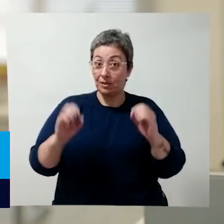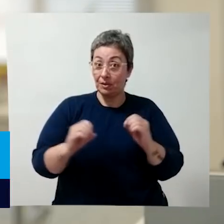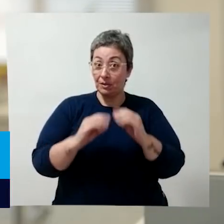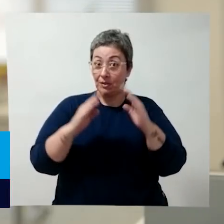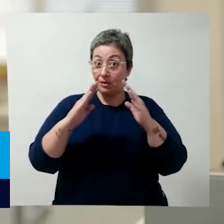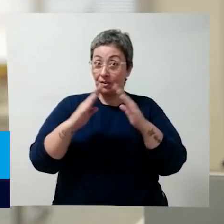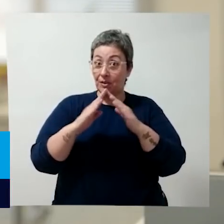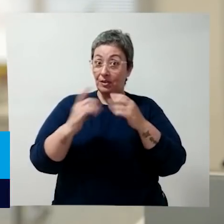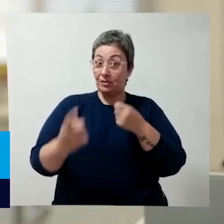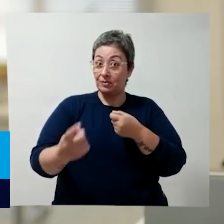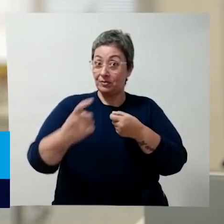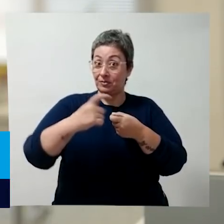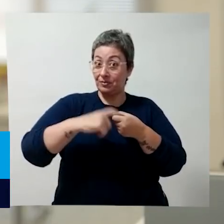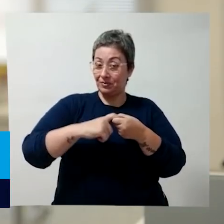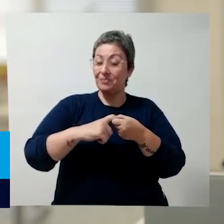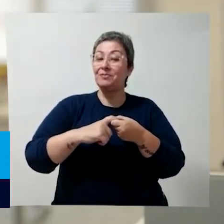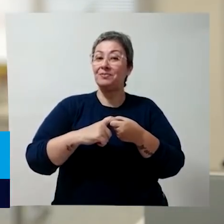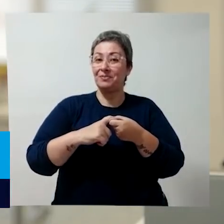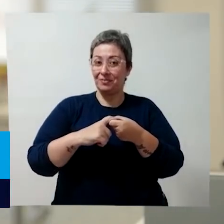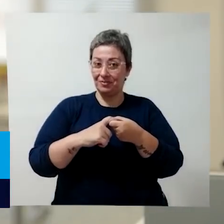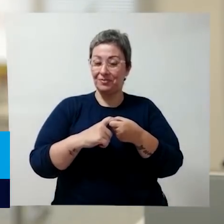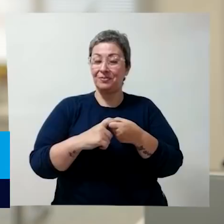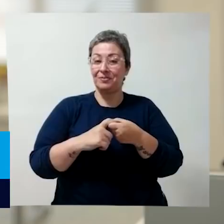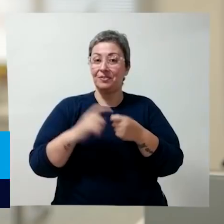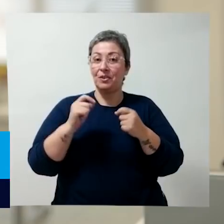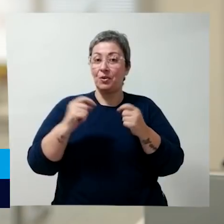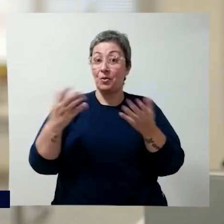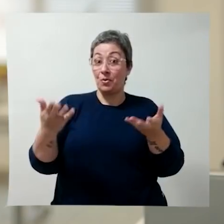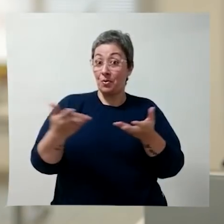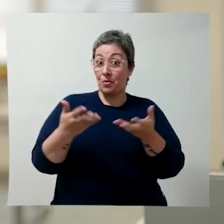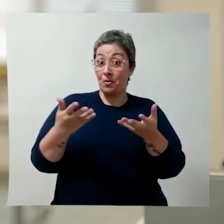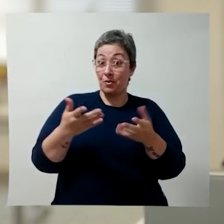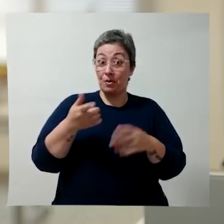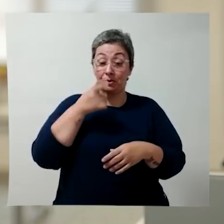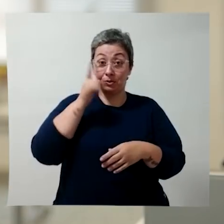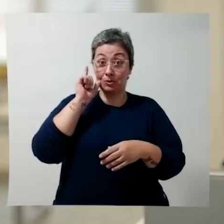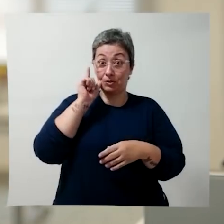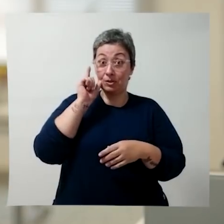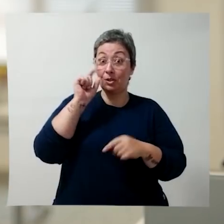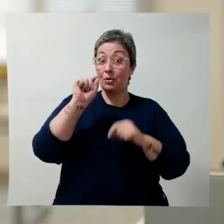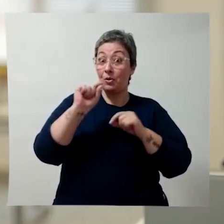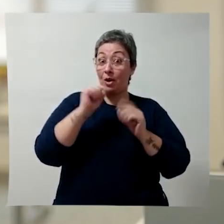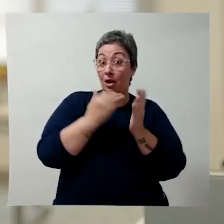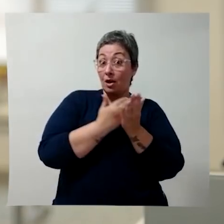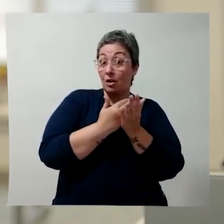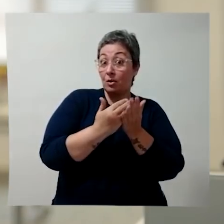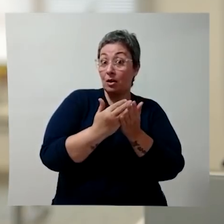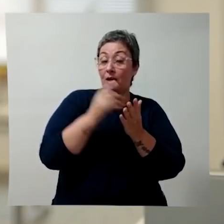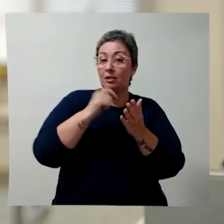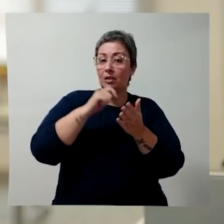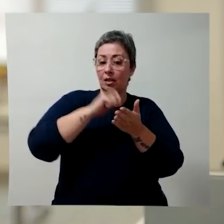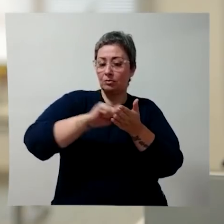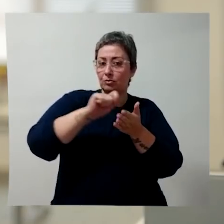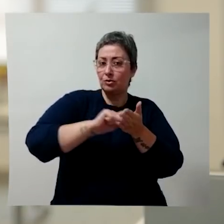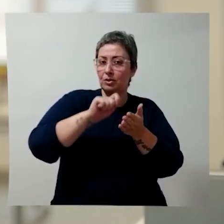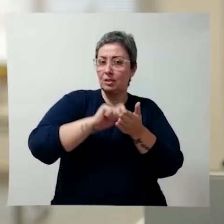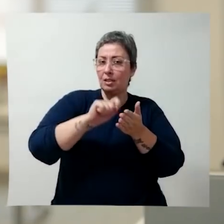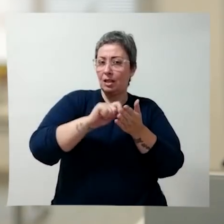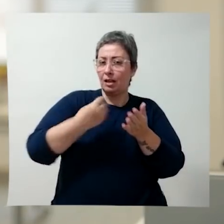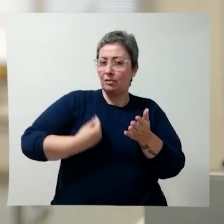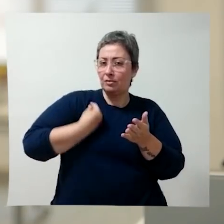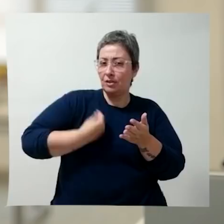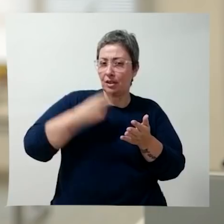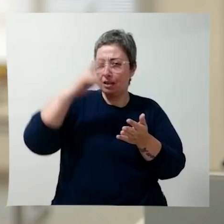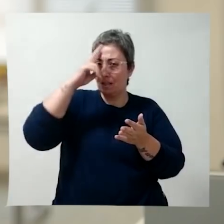programa Saberes em Casa está de volta. No programa de ontem, vocês começaram a escrever a sua